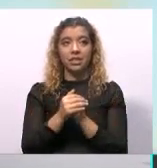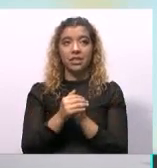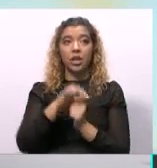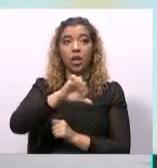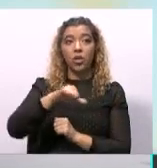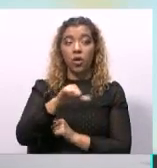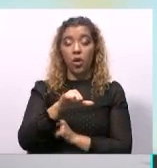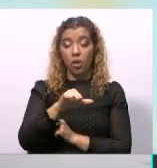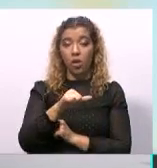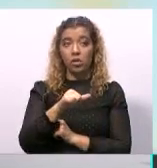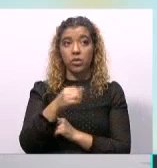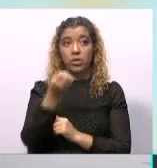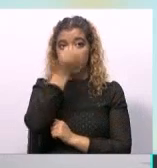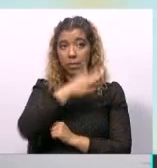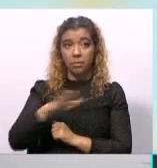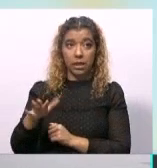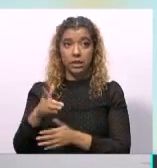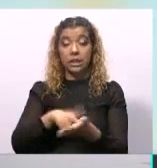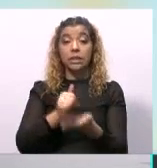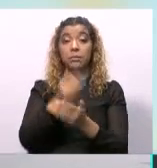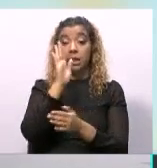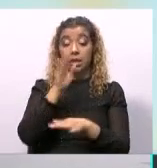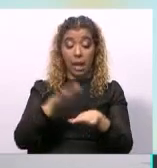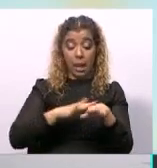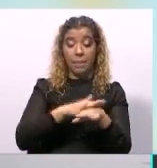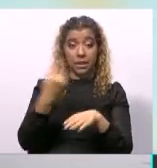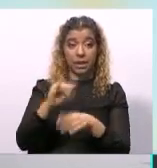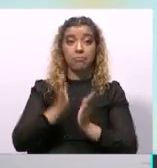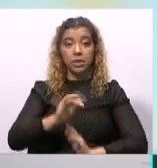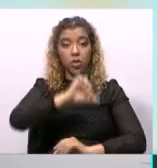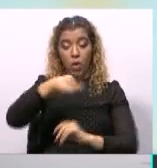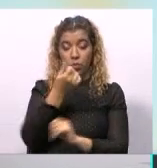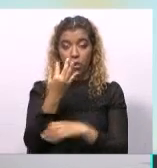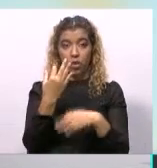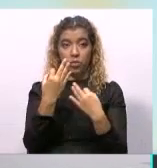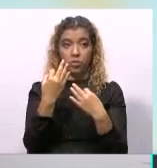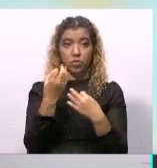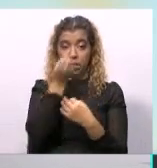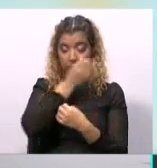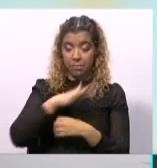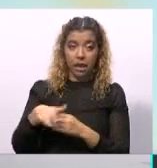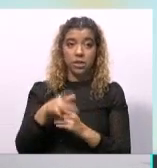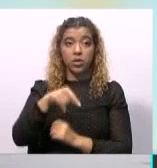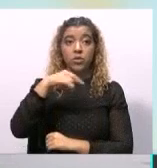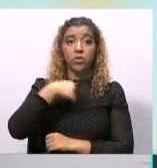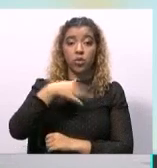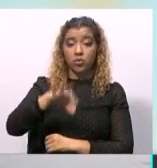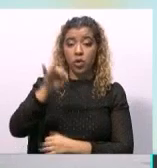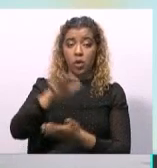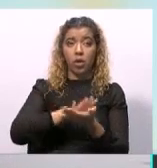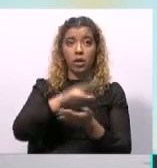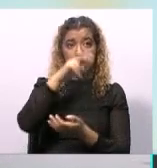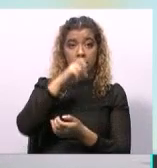vegetal. Devemos colocar sempre óleo vegetal quando aplicamos na pele. Então o que eu poderia fazer aqui muito facilmente seria escolher o óleo essencial